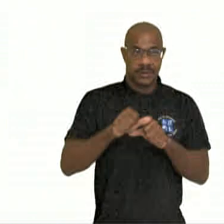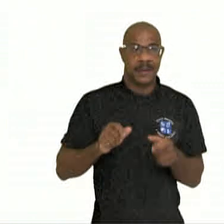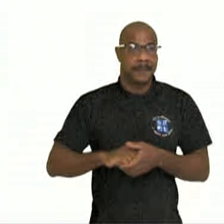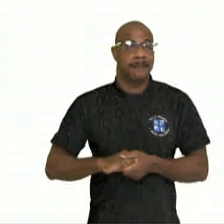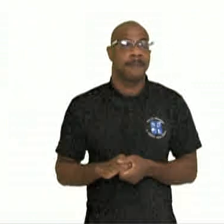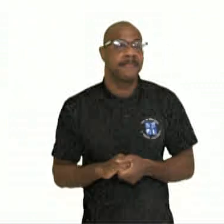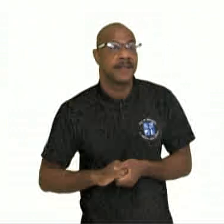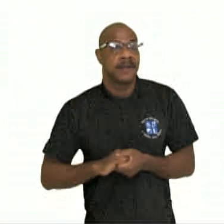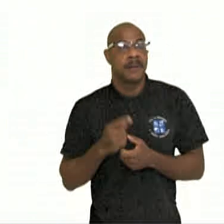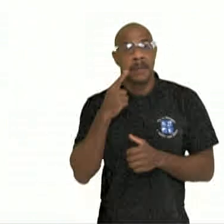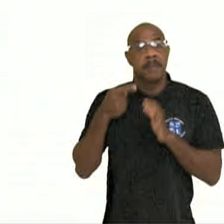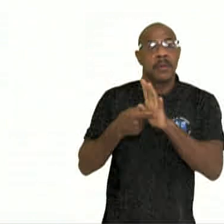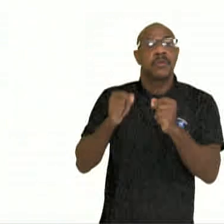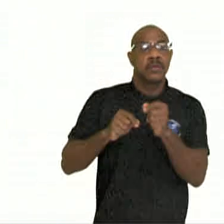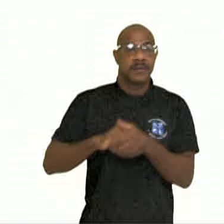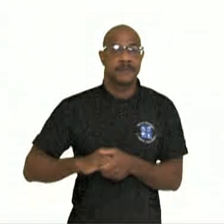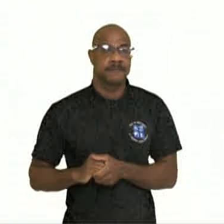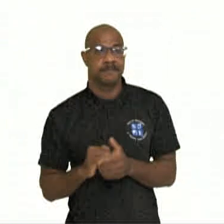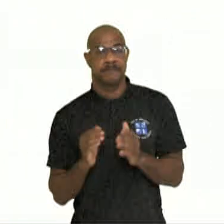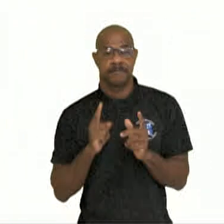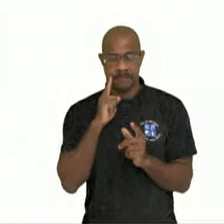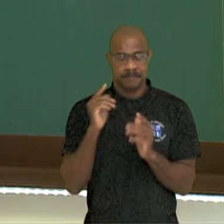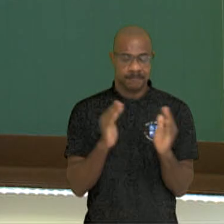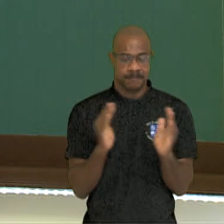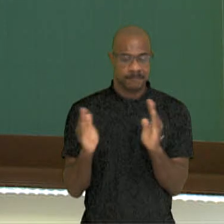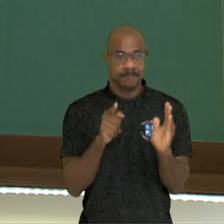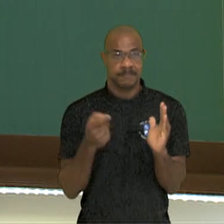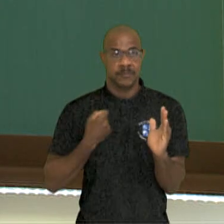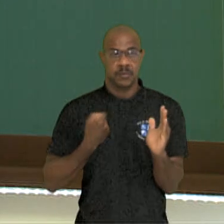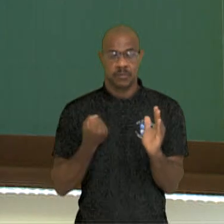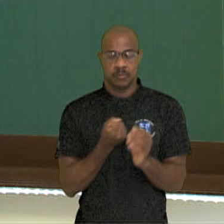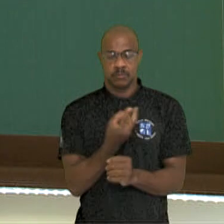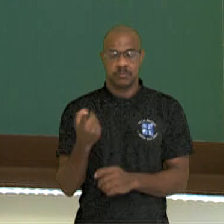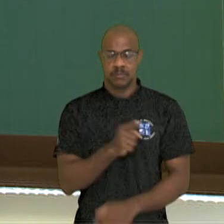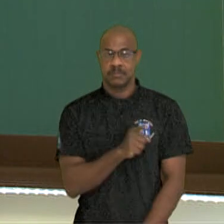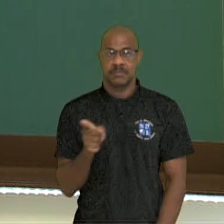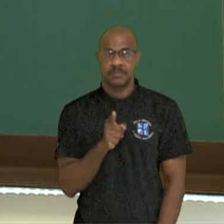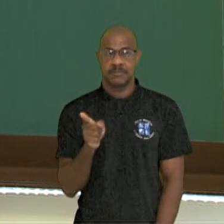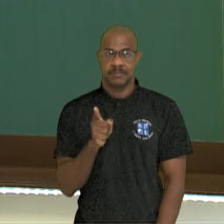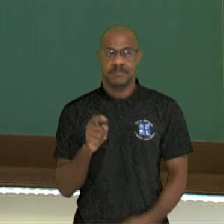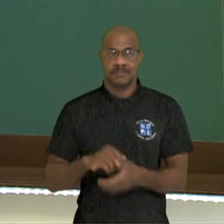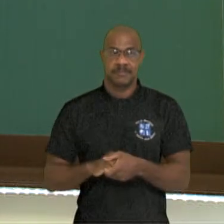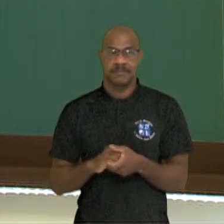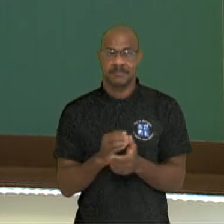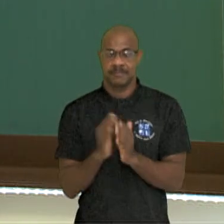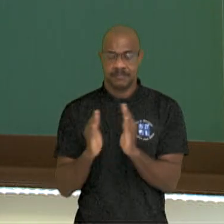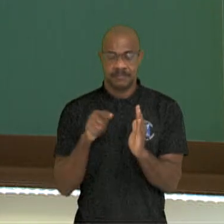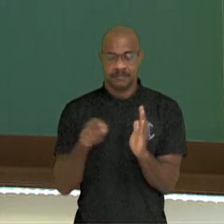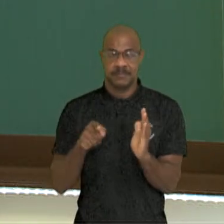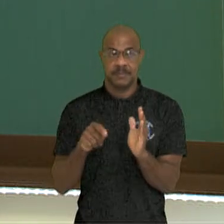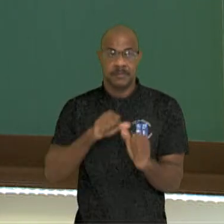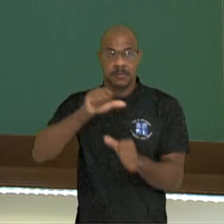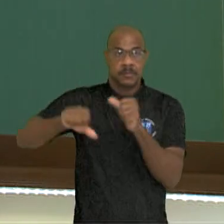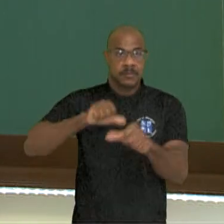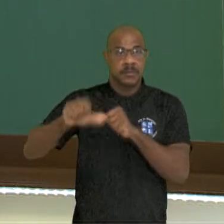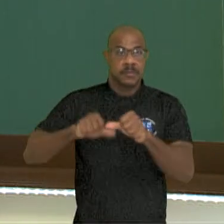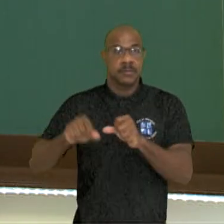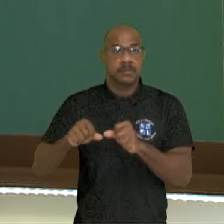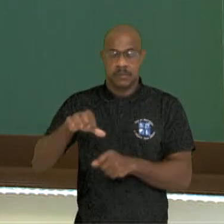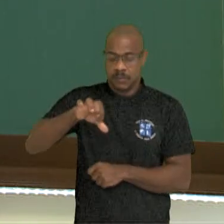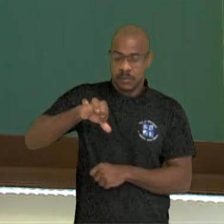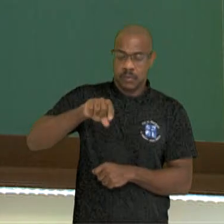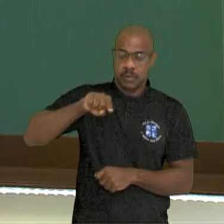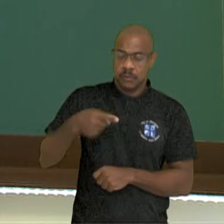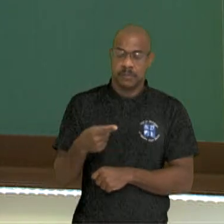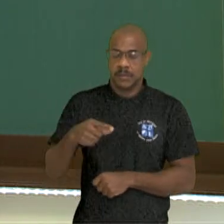Ó? Identifiquei a escala numérica desse mapa, a escala cartográfica. Vou transformar o número que